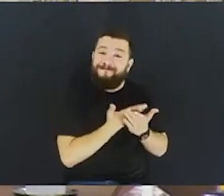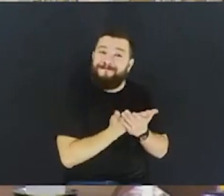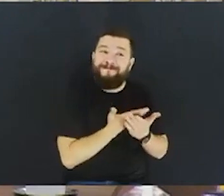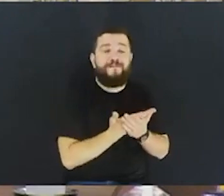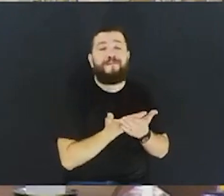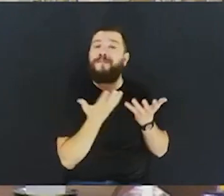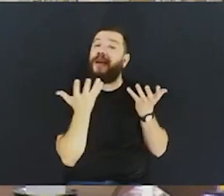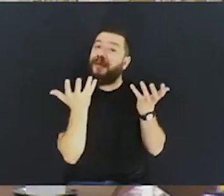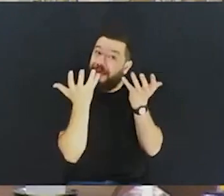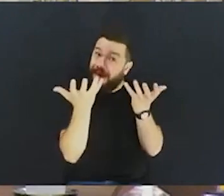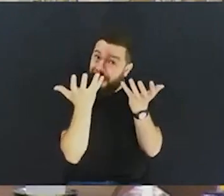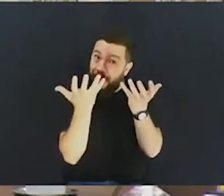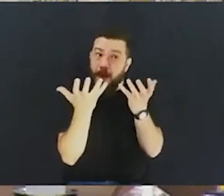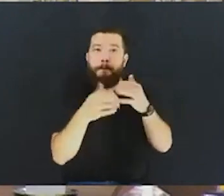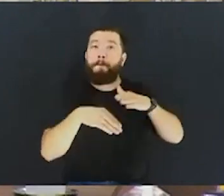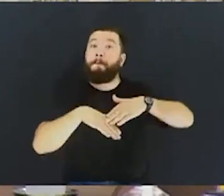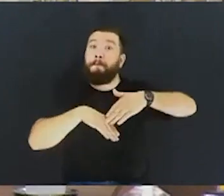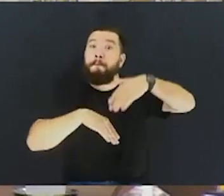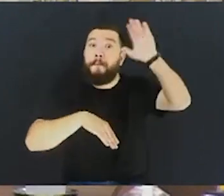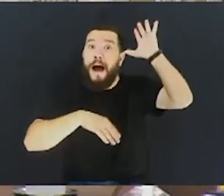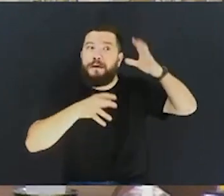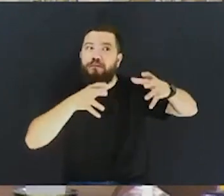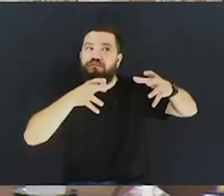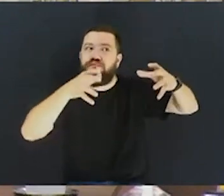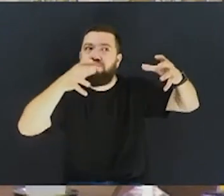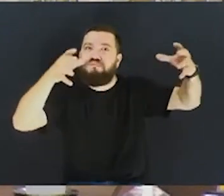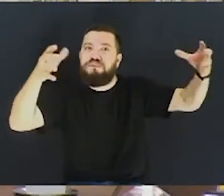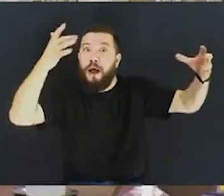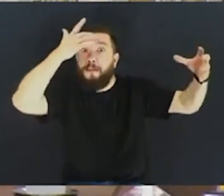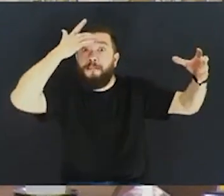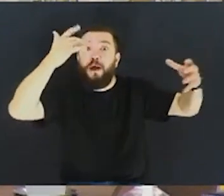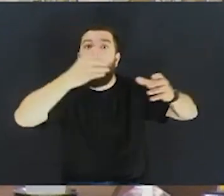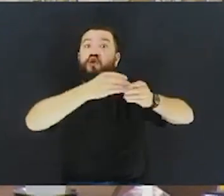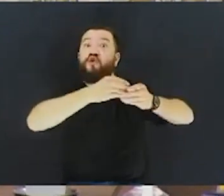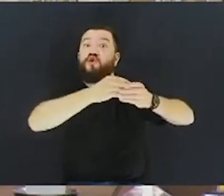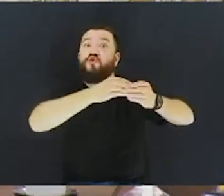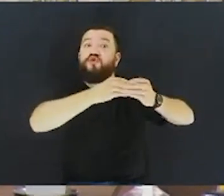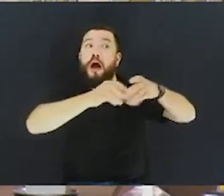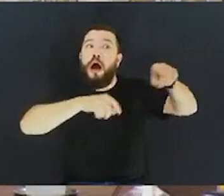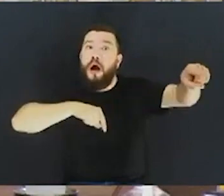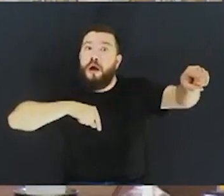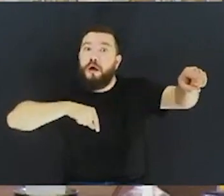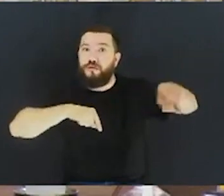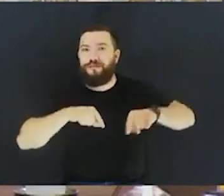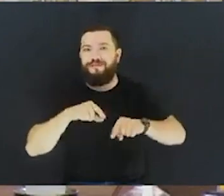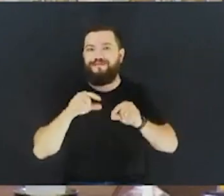para que a arrecadação do IPMC volte a aumentar. Muito